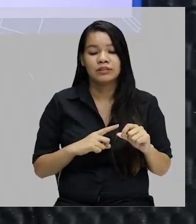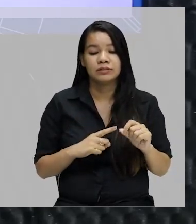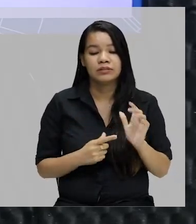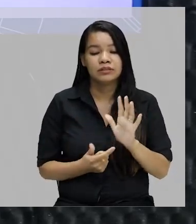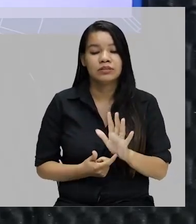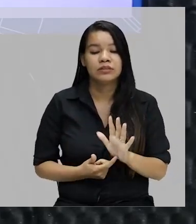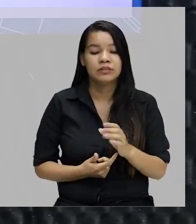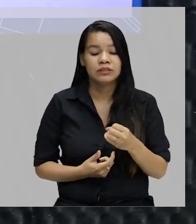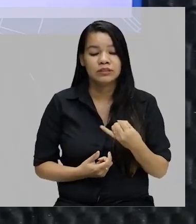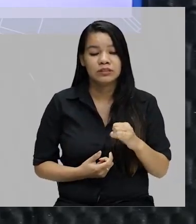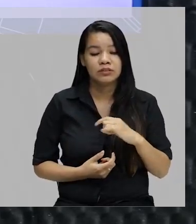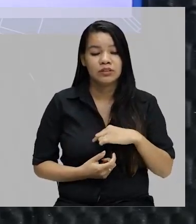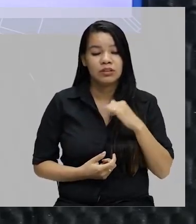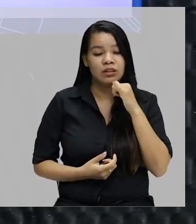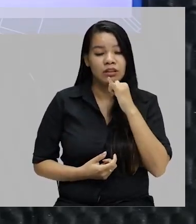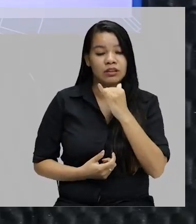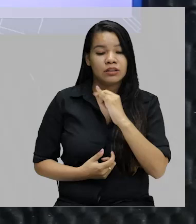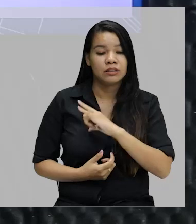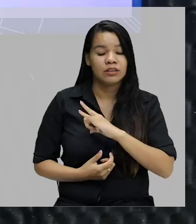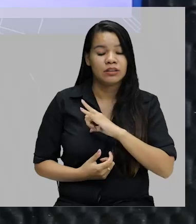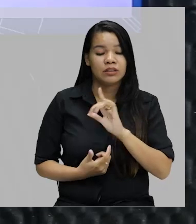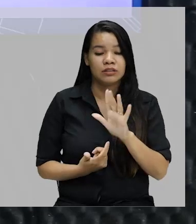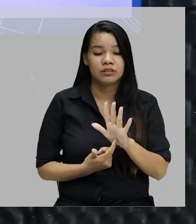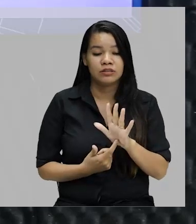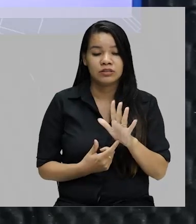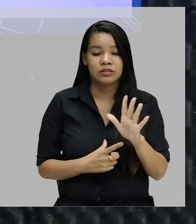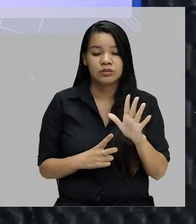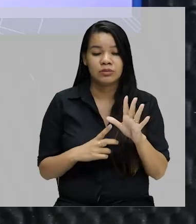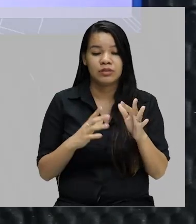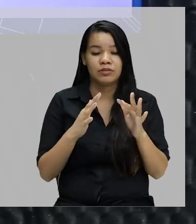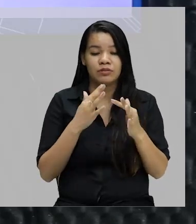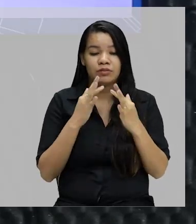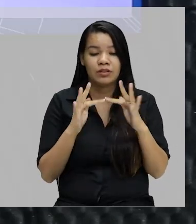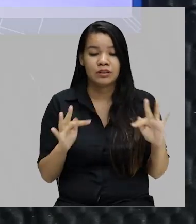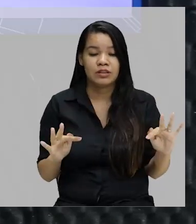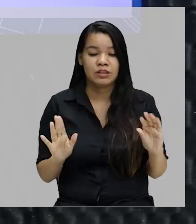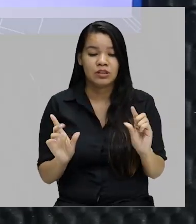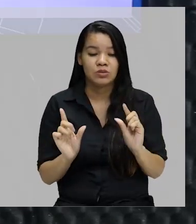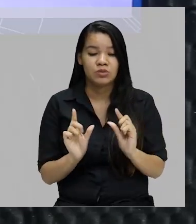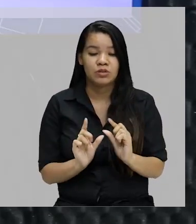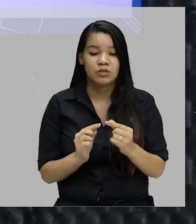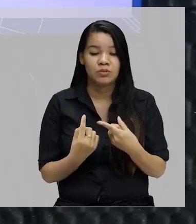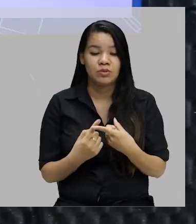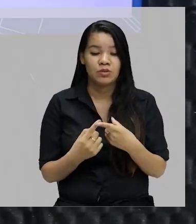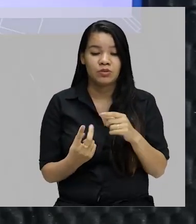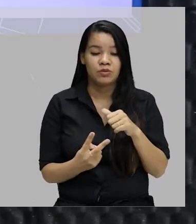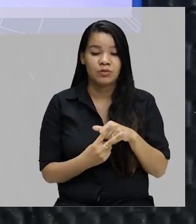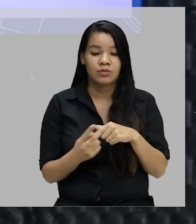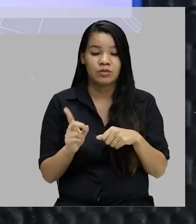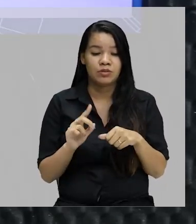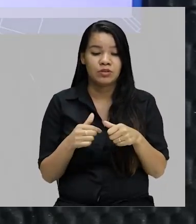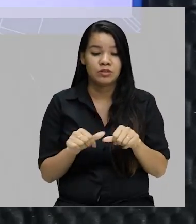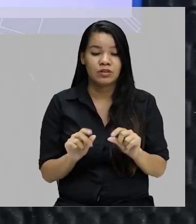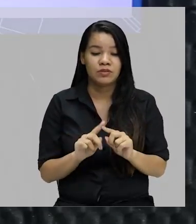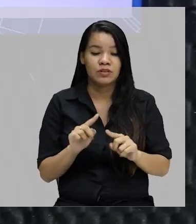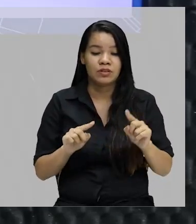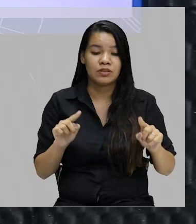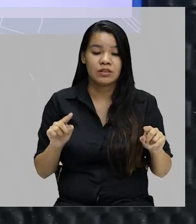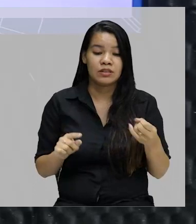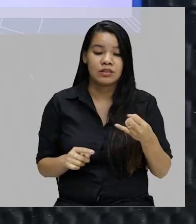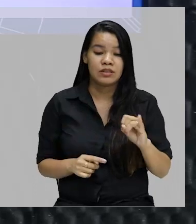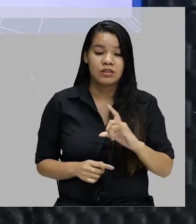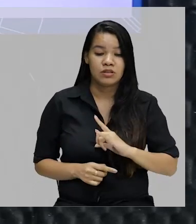eu digo haver indícios, aqui eu tenho uma oração reduzida de infinitivo, porque o verbo haver não está flexionado. E se